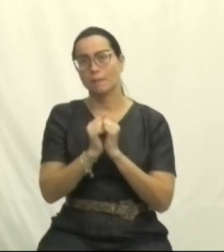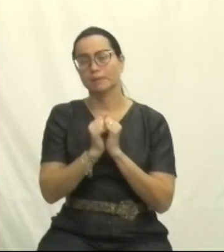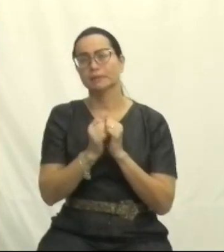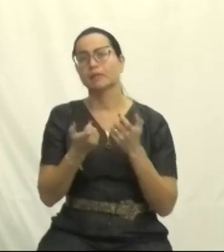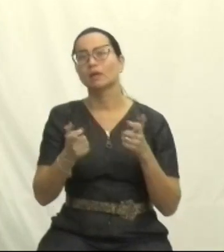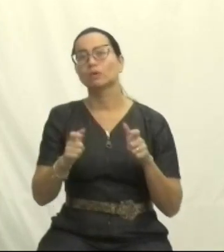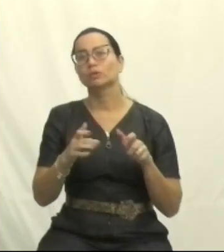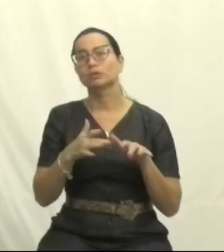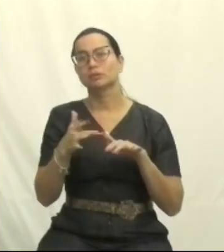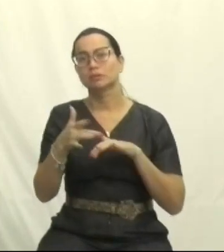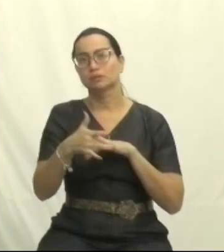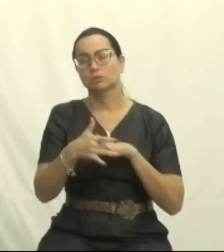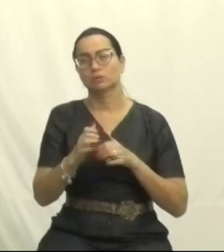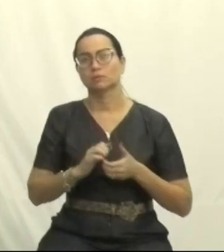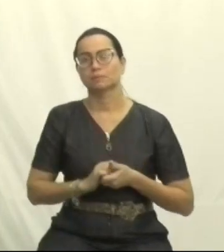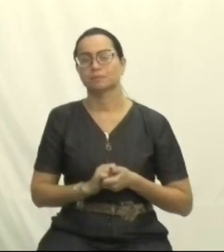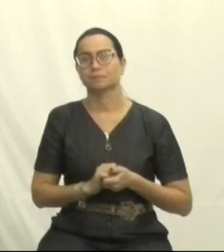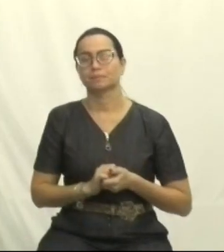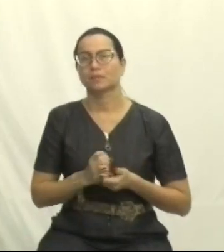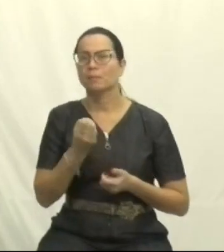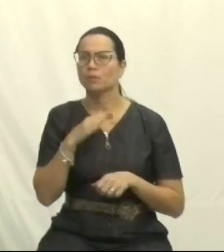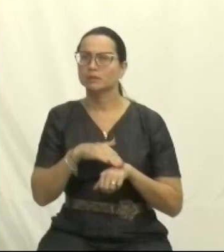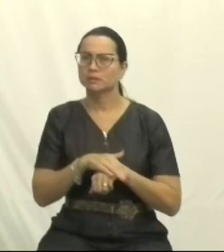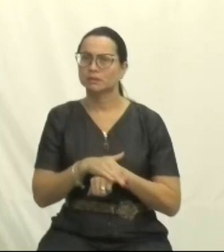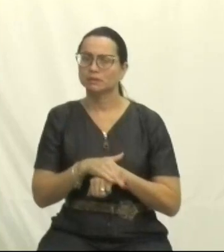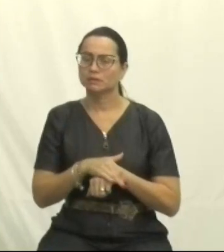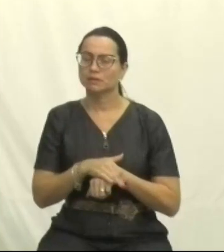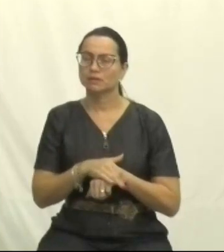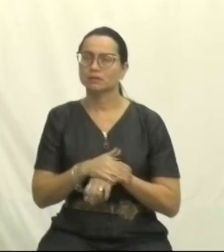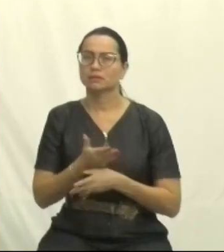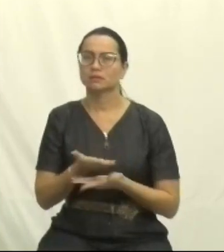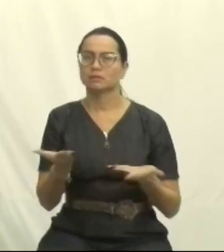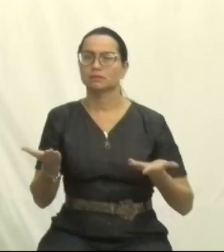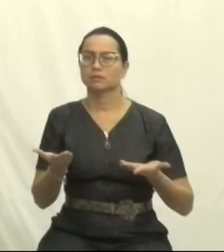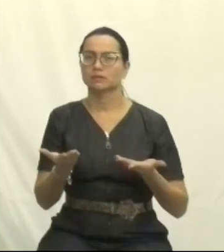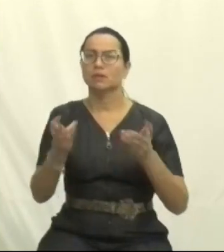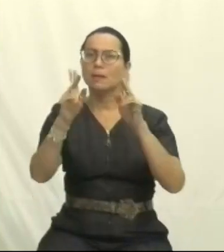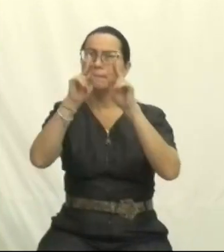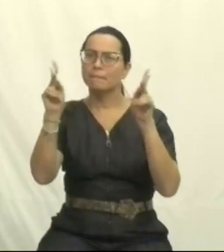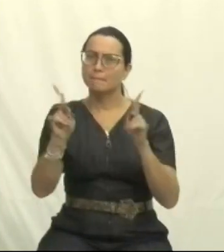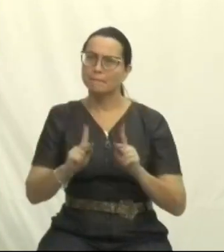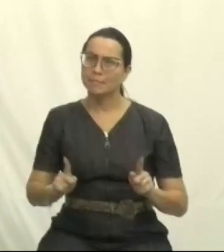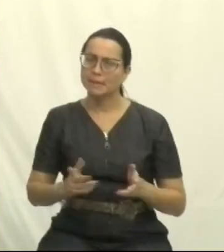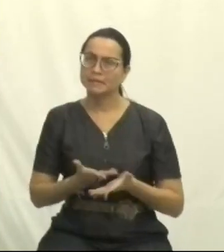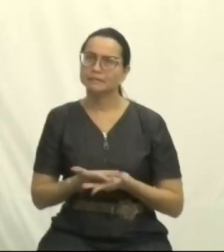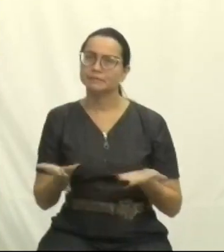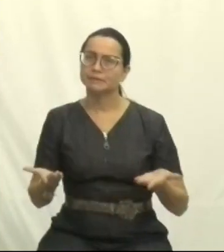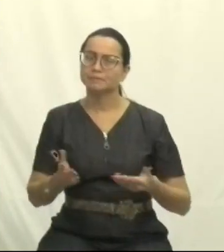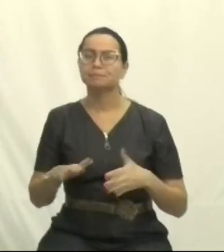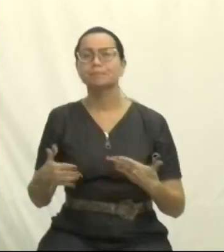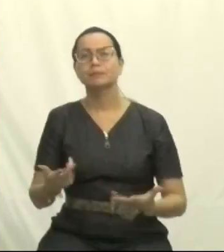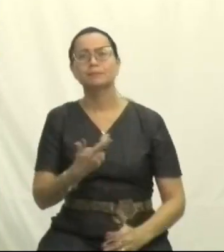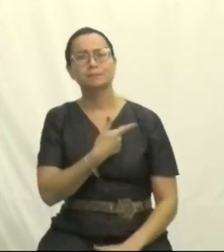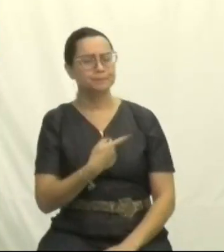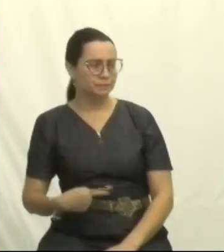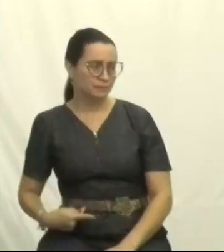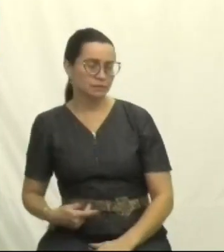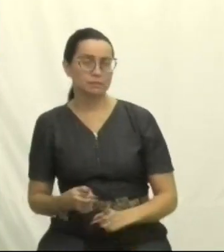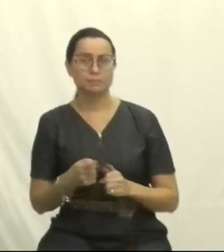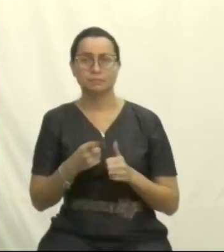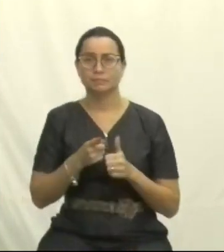sociais, meu boa tarde a todos, shalom a todos. Senhor presidente,